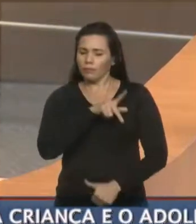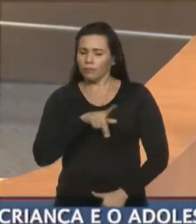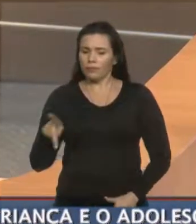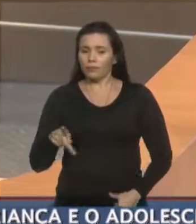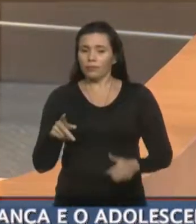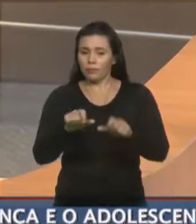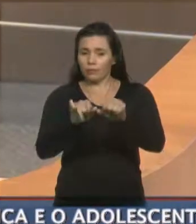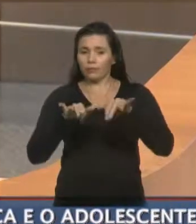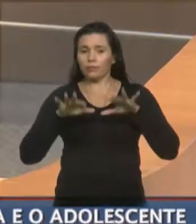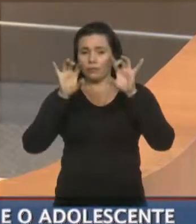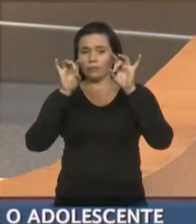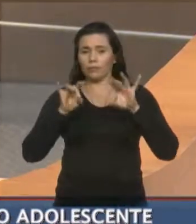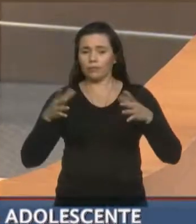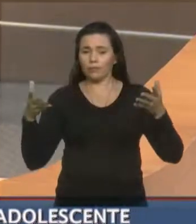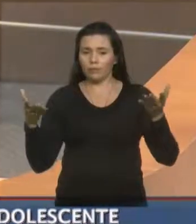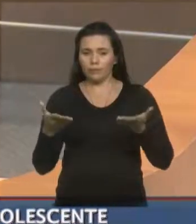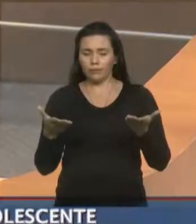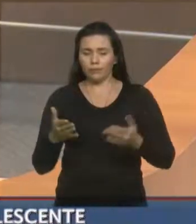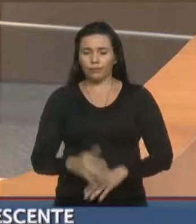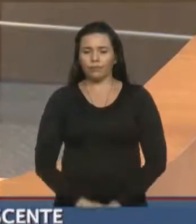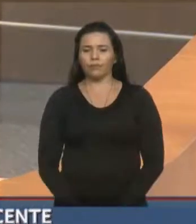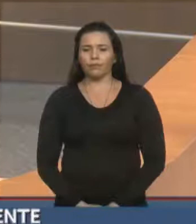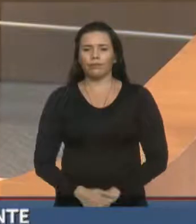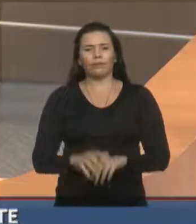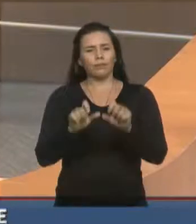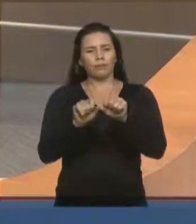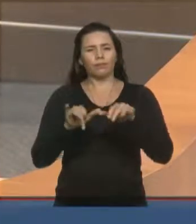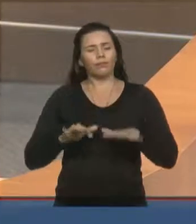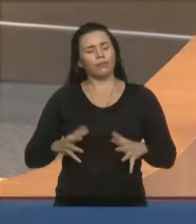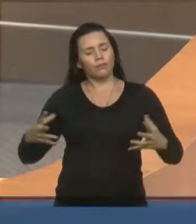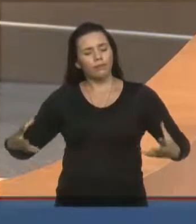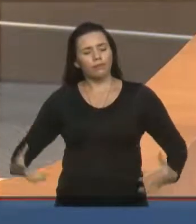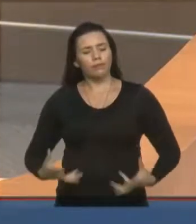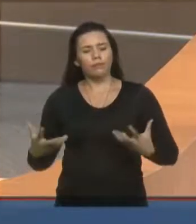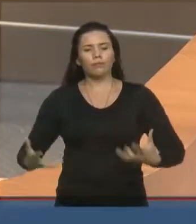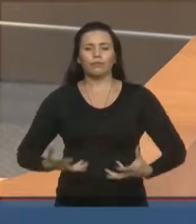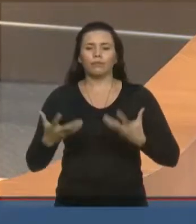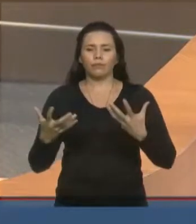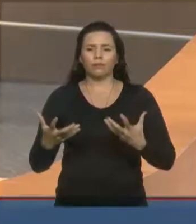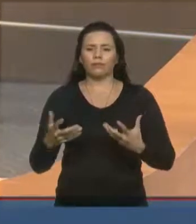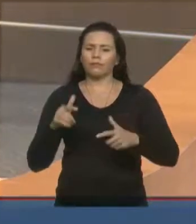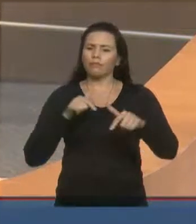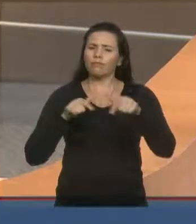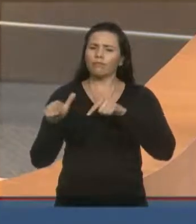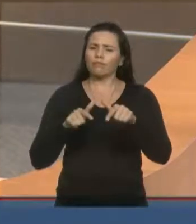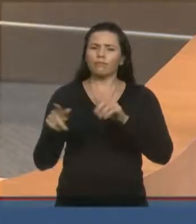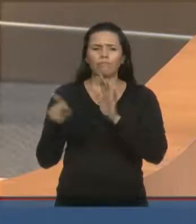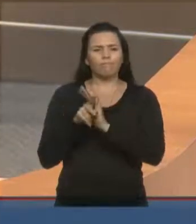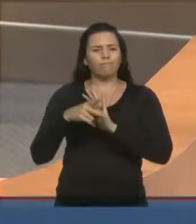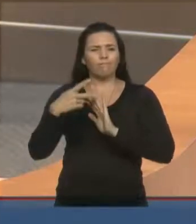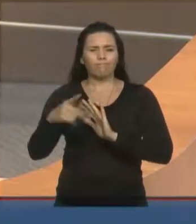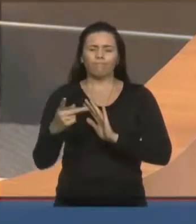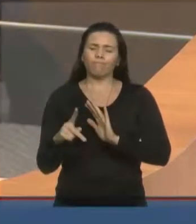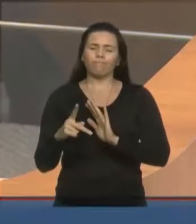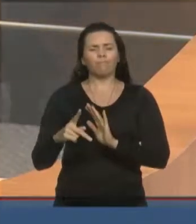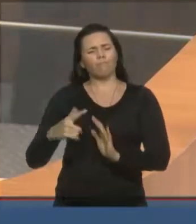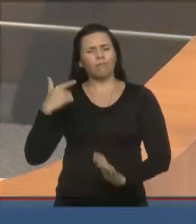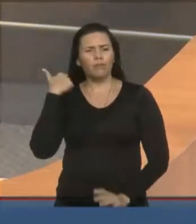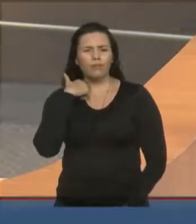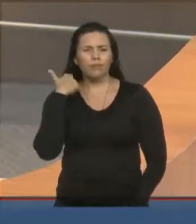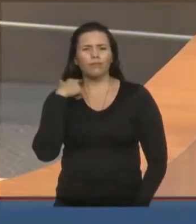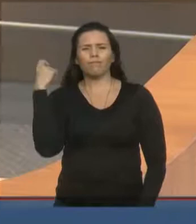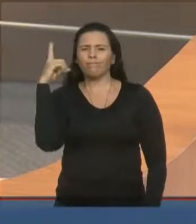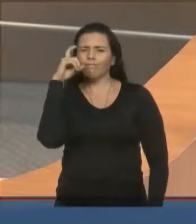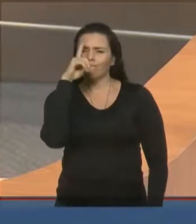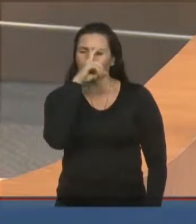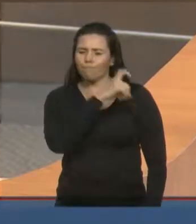sessão solene, sessão em homenagem a um trabalho árduo, um trabalho